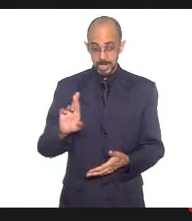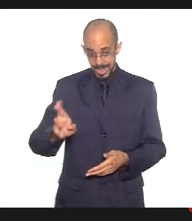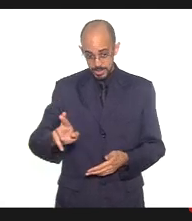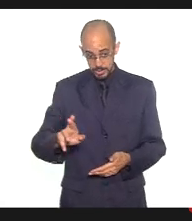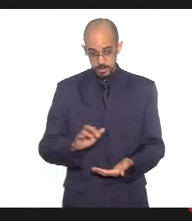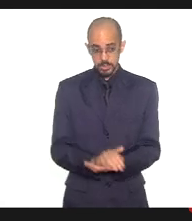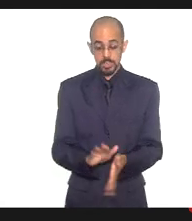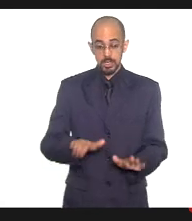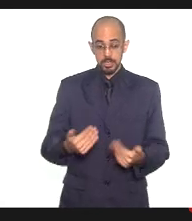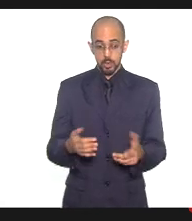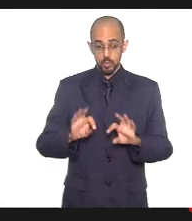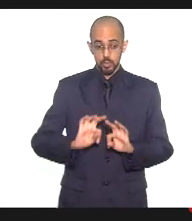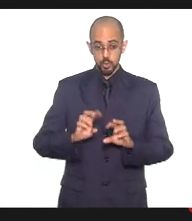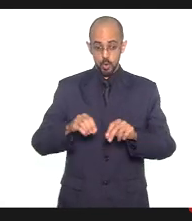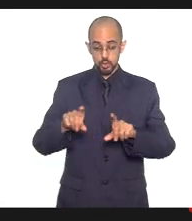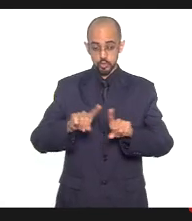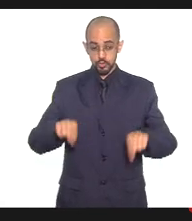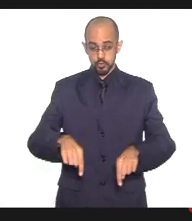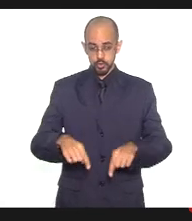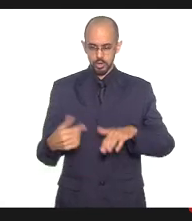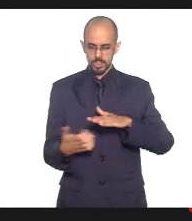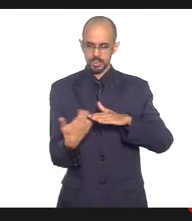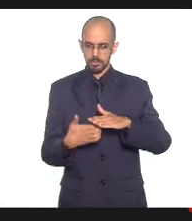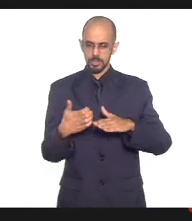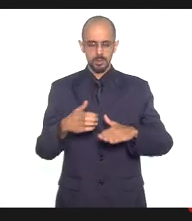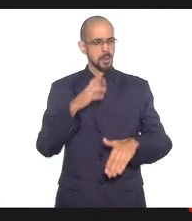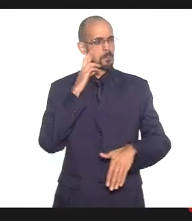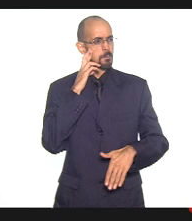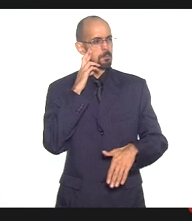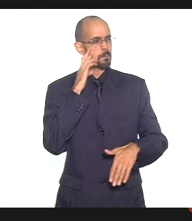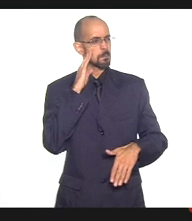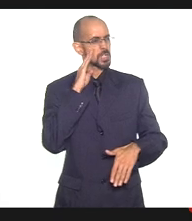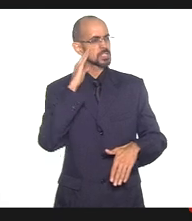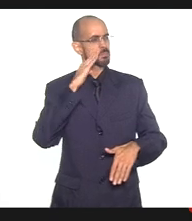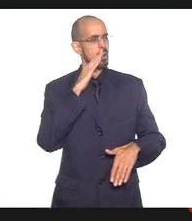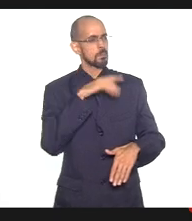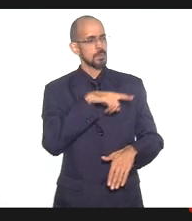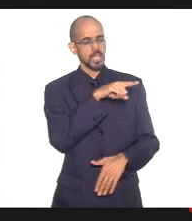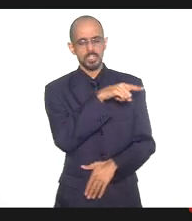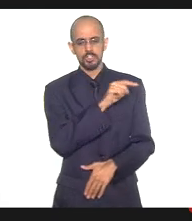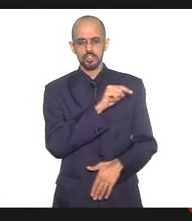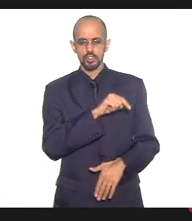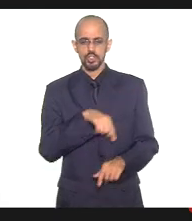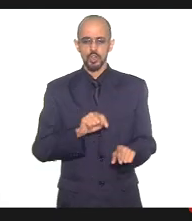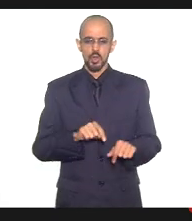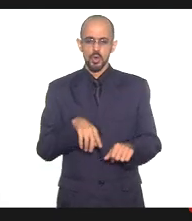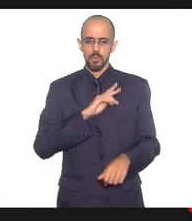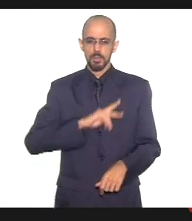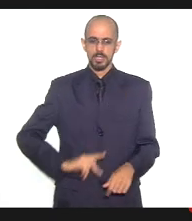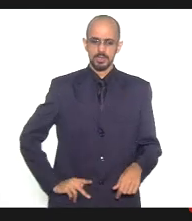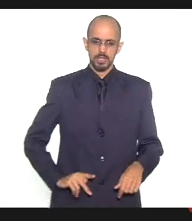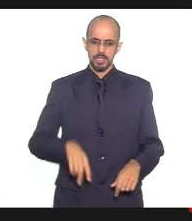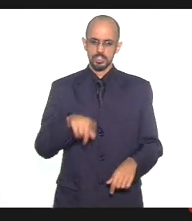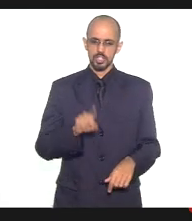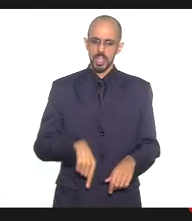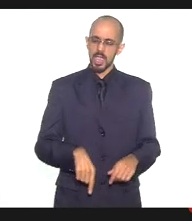funcionários da companhia e principalmente o nosso presidente, André Araújo, ele é um dos maiores embaixadores aí do Brasil e do Rio de